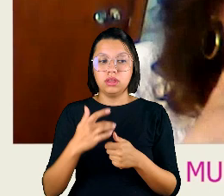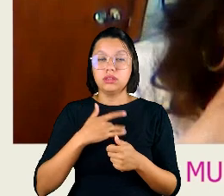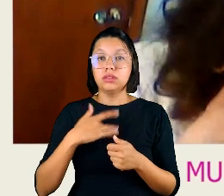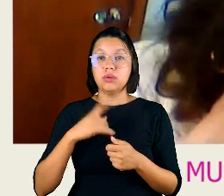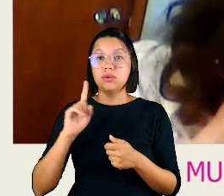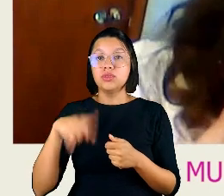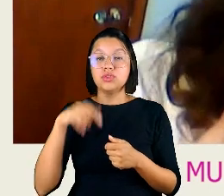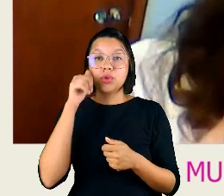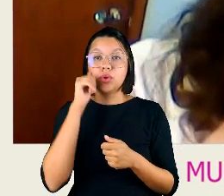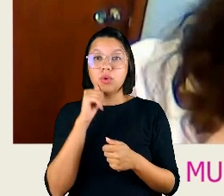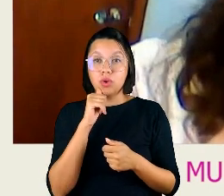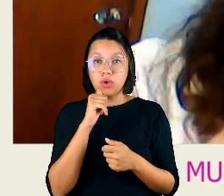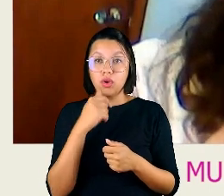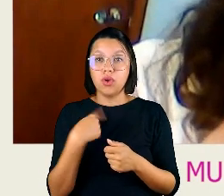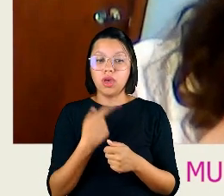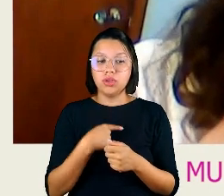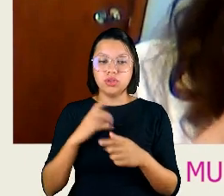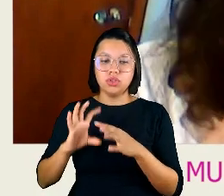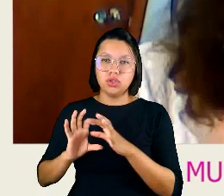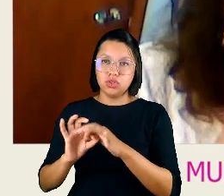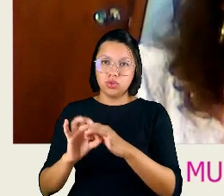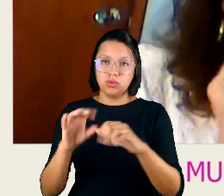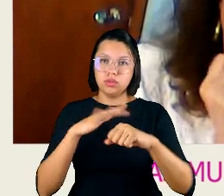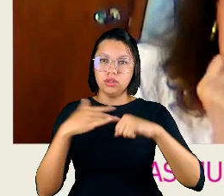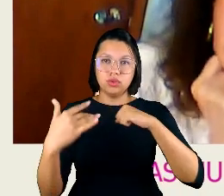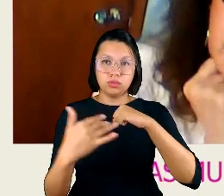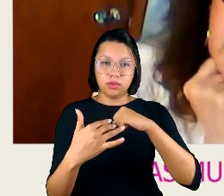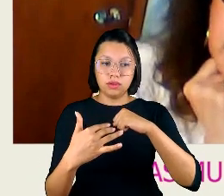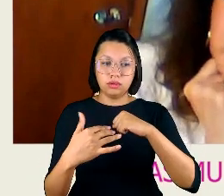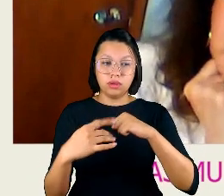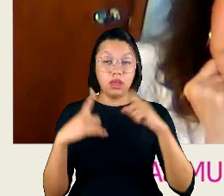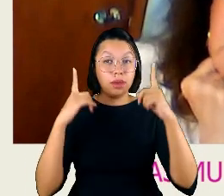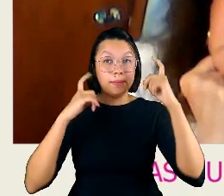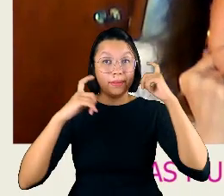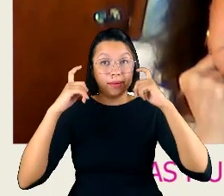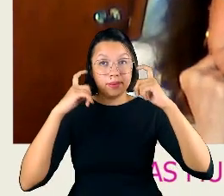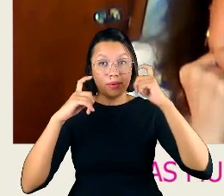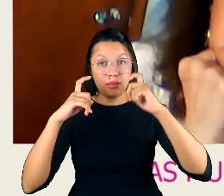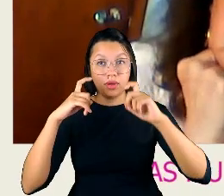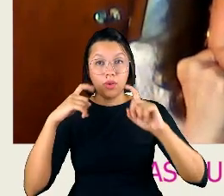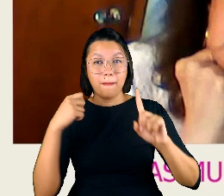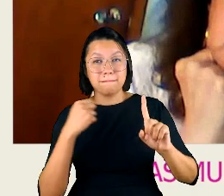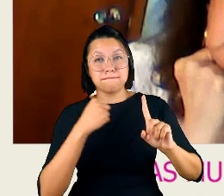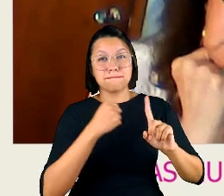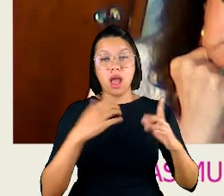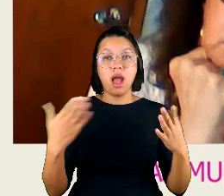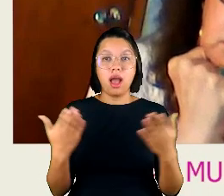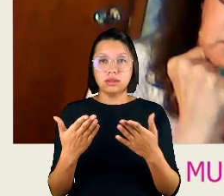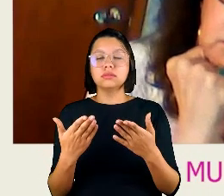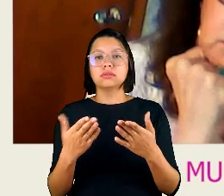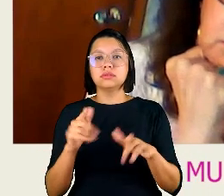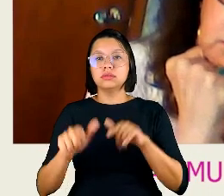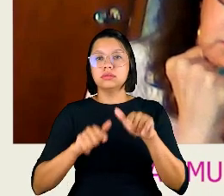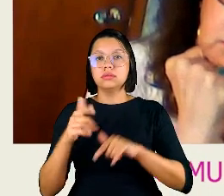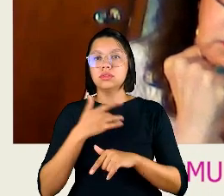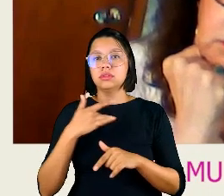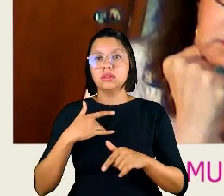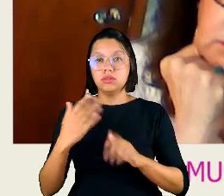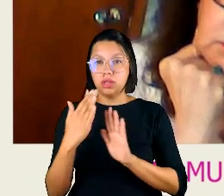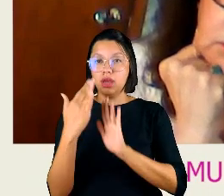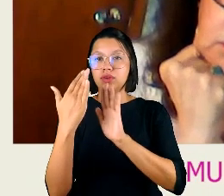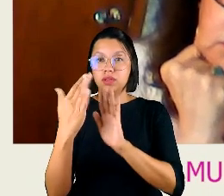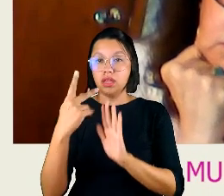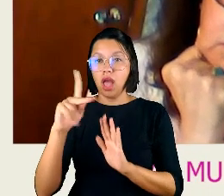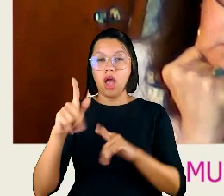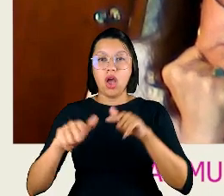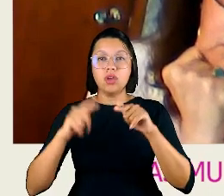está nesse contexto de pandemia e é preocupante o impacto que essas trabalhadoras da saúde têm enfrentado no seu dia a dia, especialmente